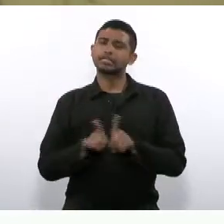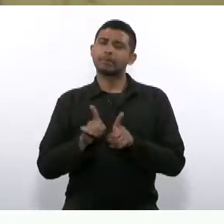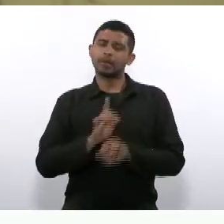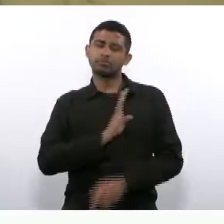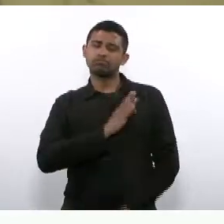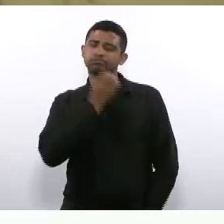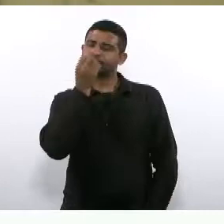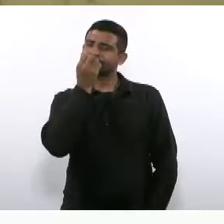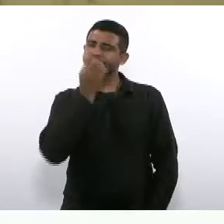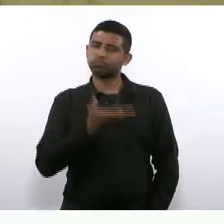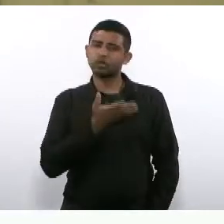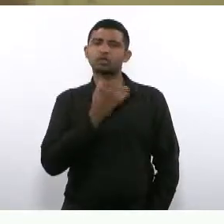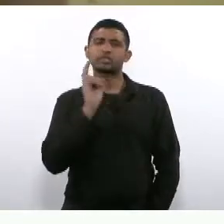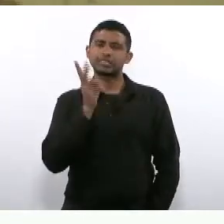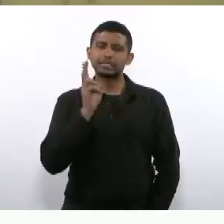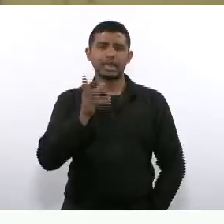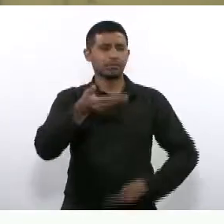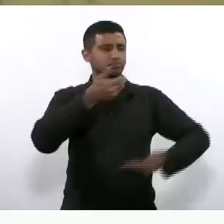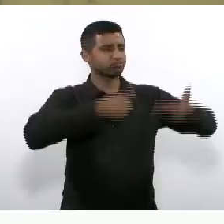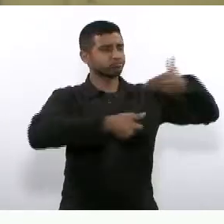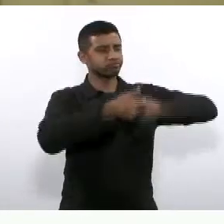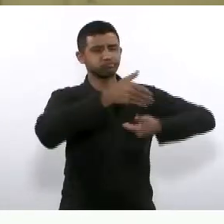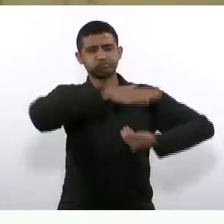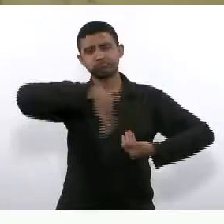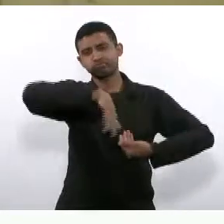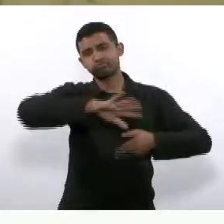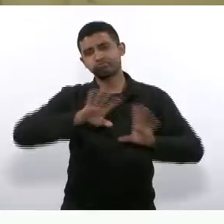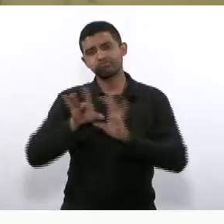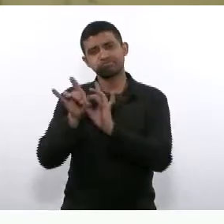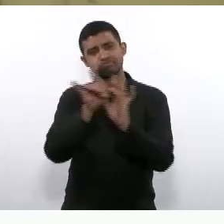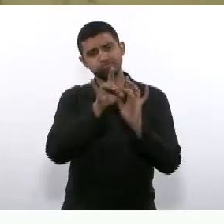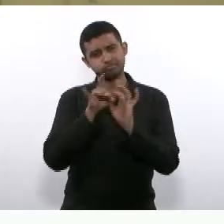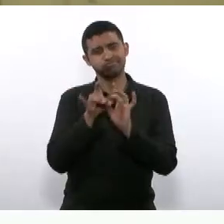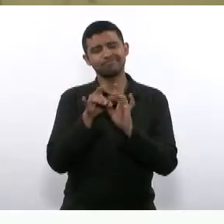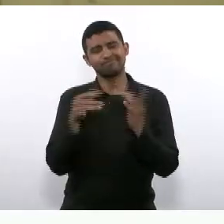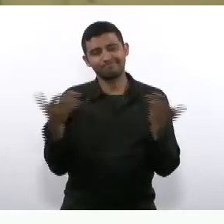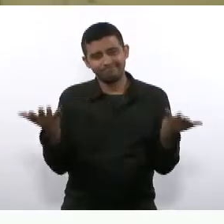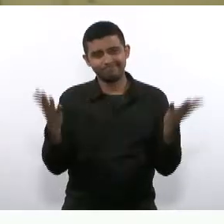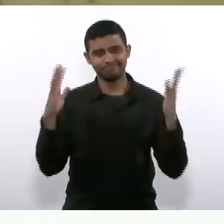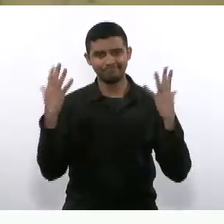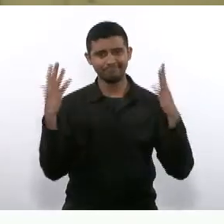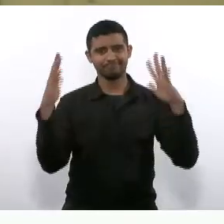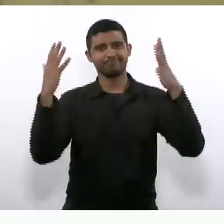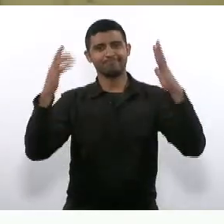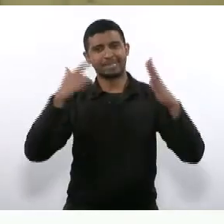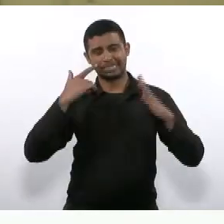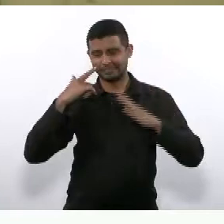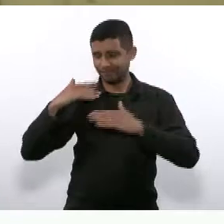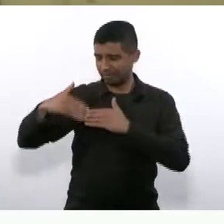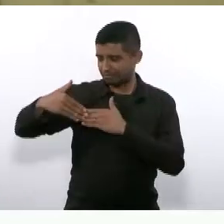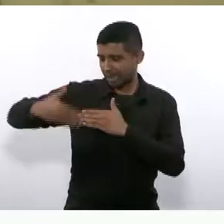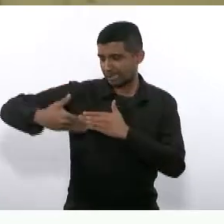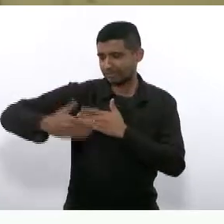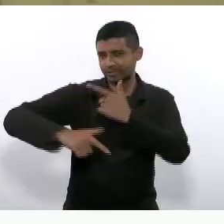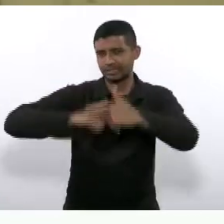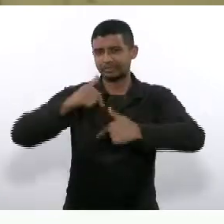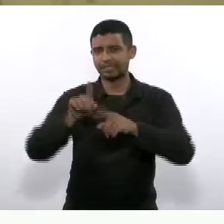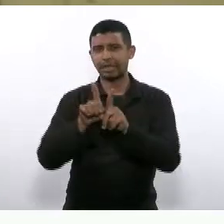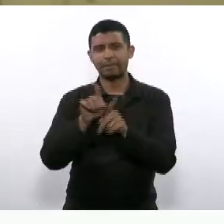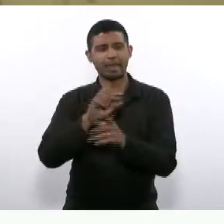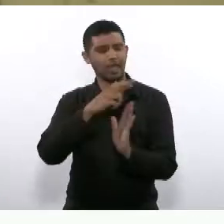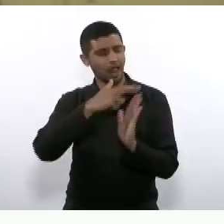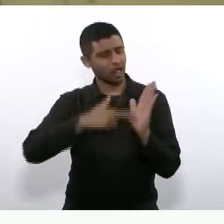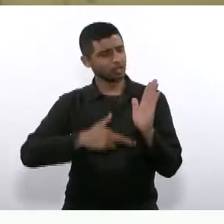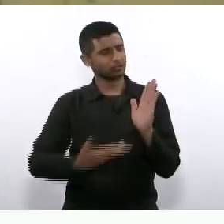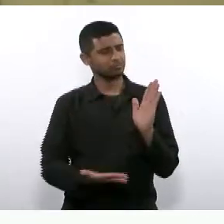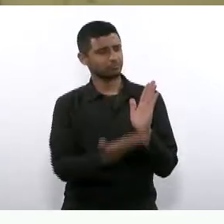também com que sempre nos tratou no coletivo, né? Então, celebrar tanto a condução quanto a relatoria impecável